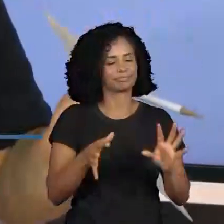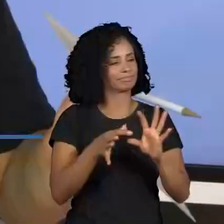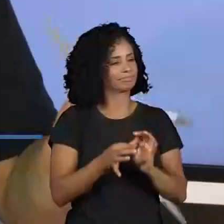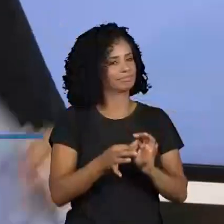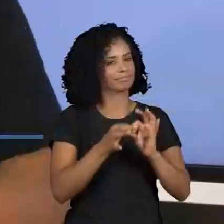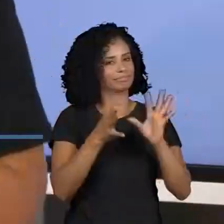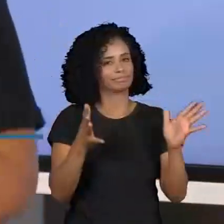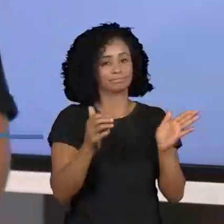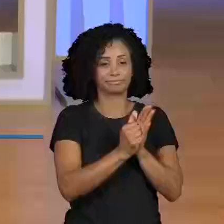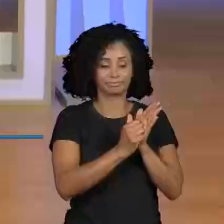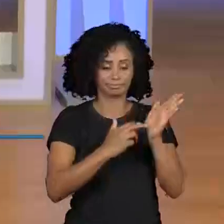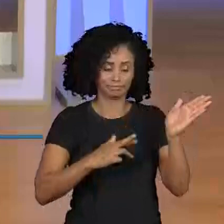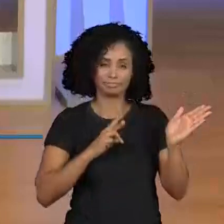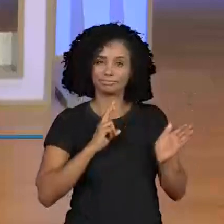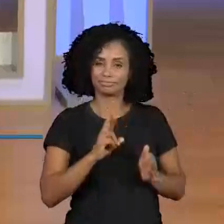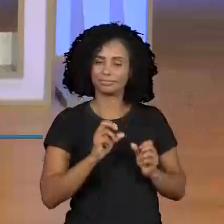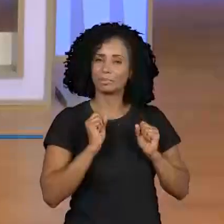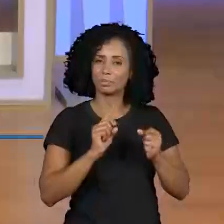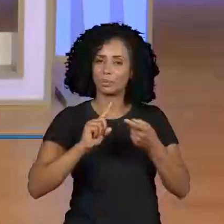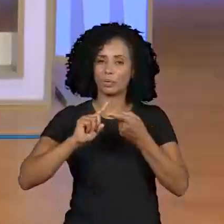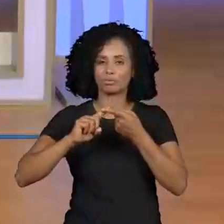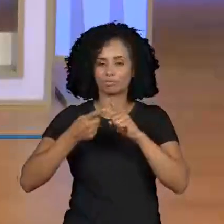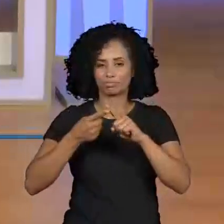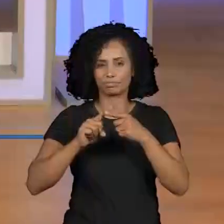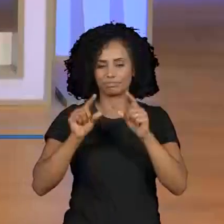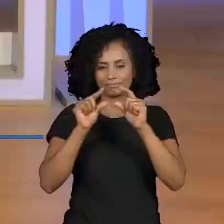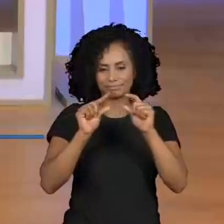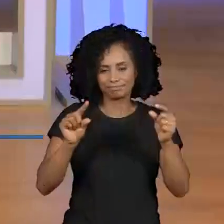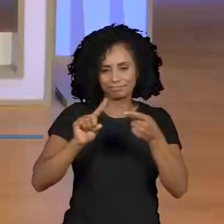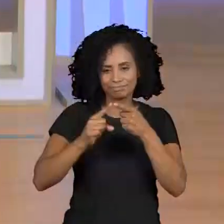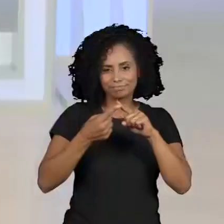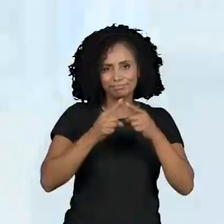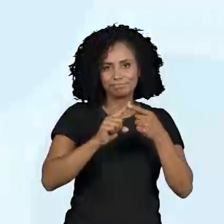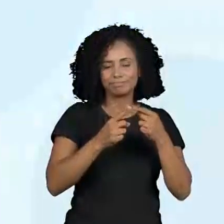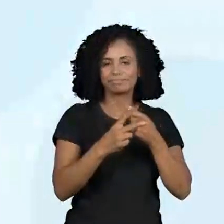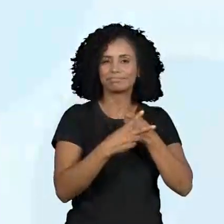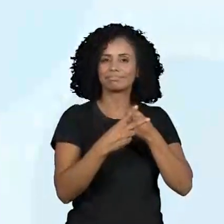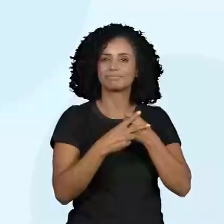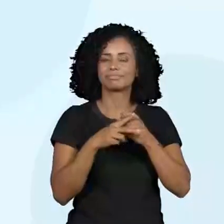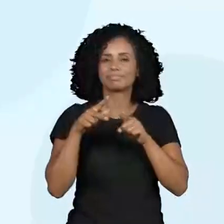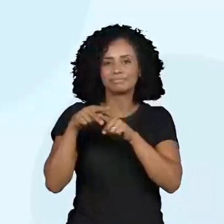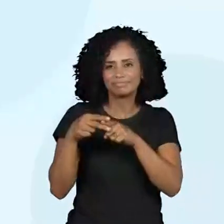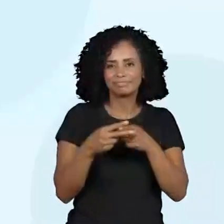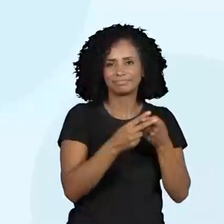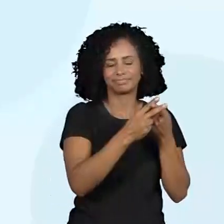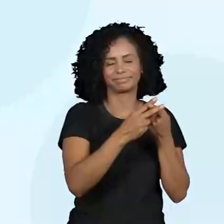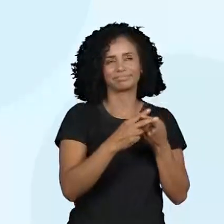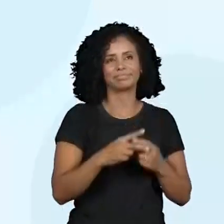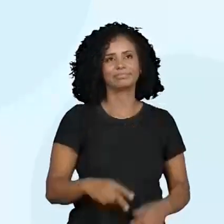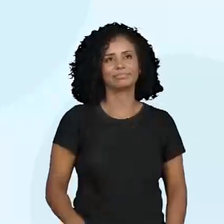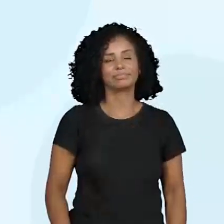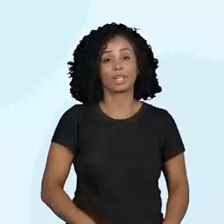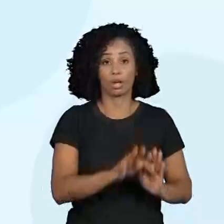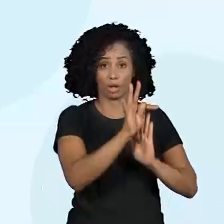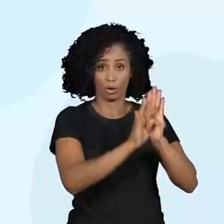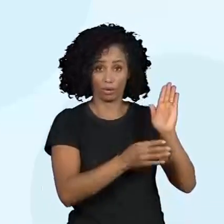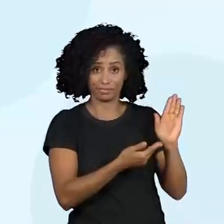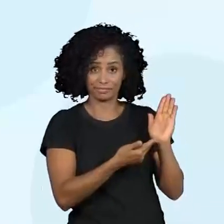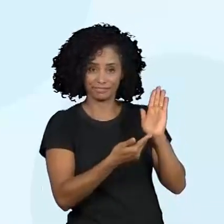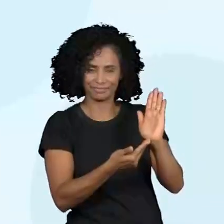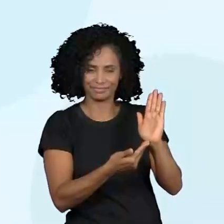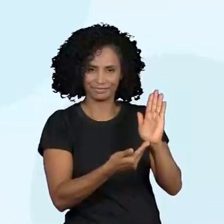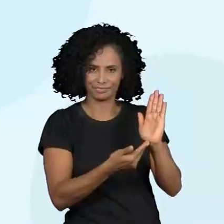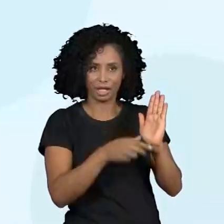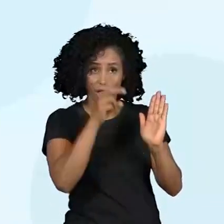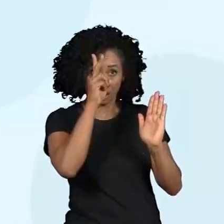todas as atividades Então vamos lá texto é o seguinte tô falando